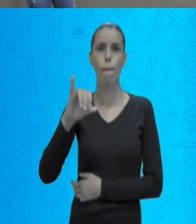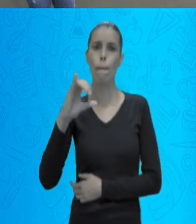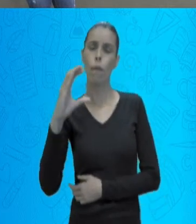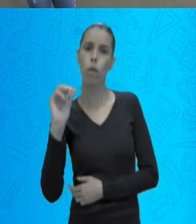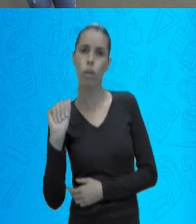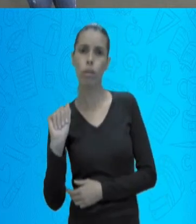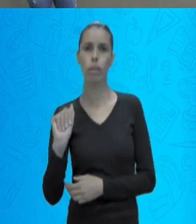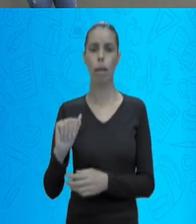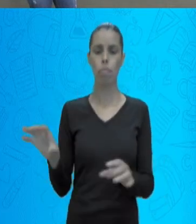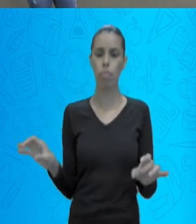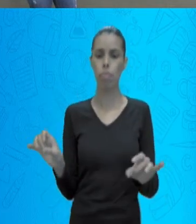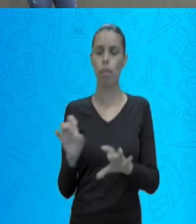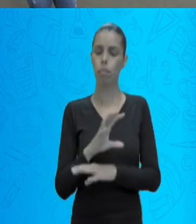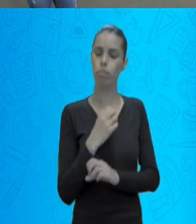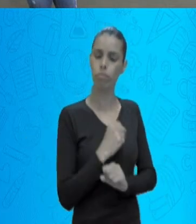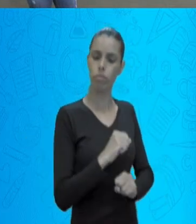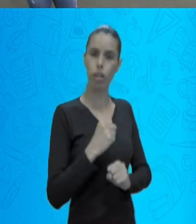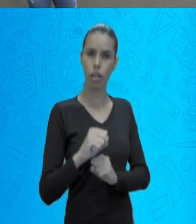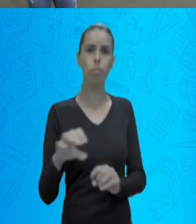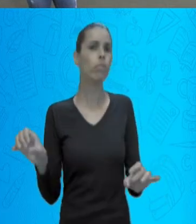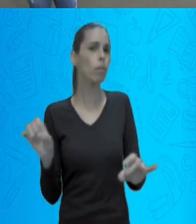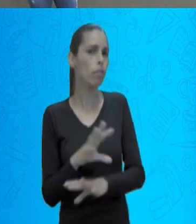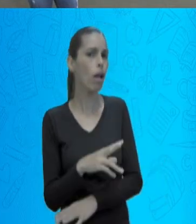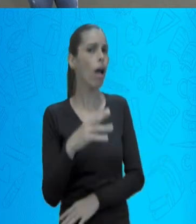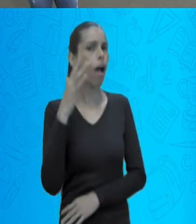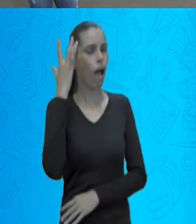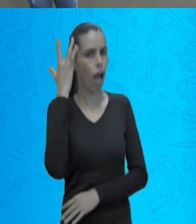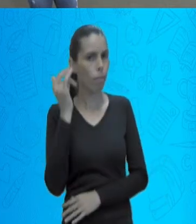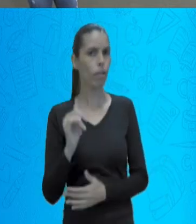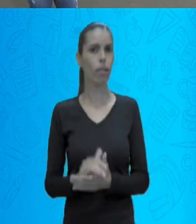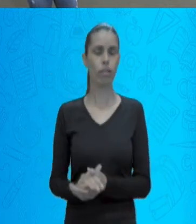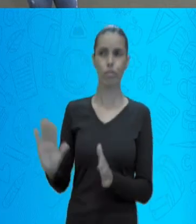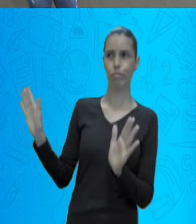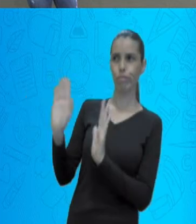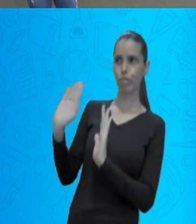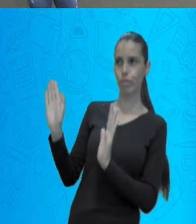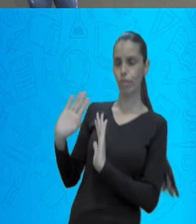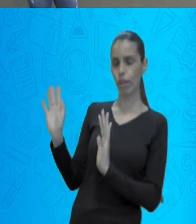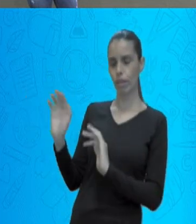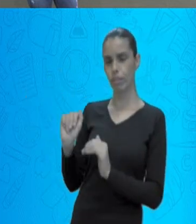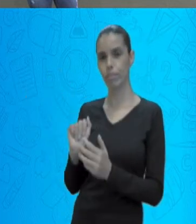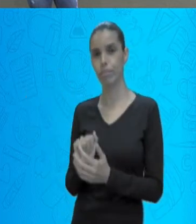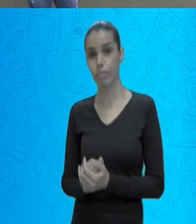Tchau. Ele deu um até logo, ele fez